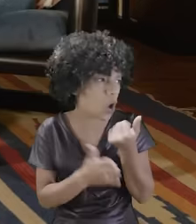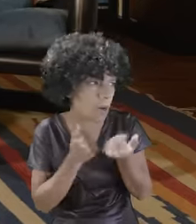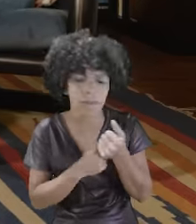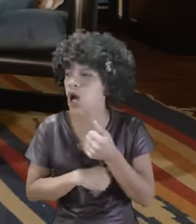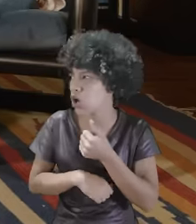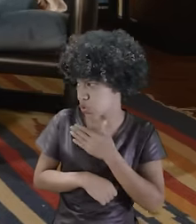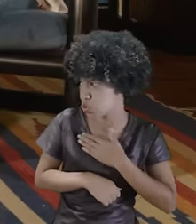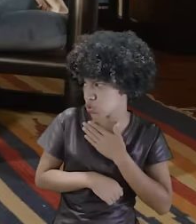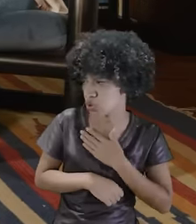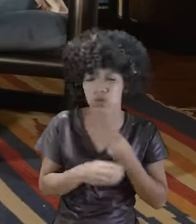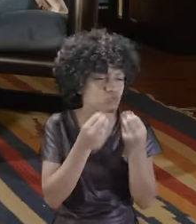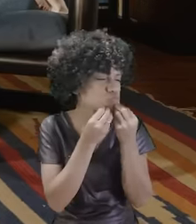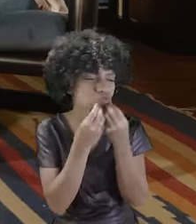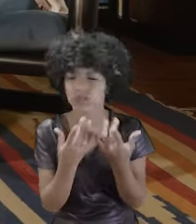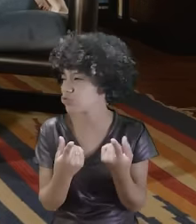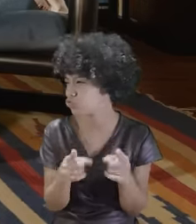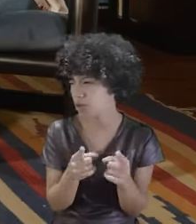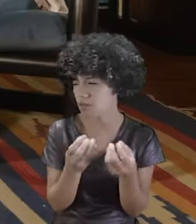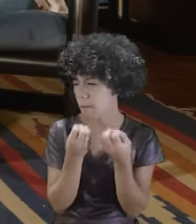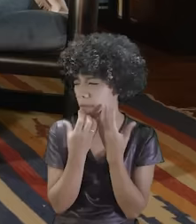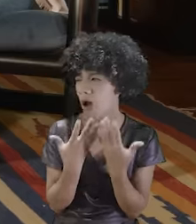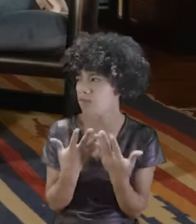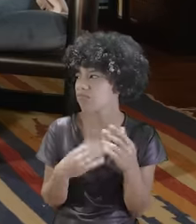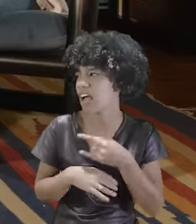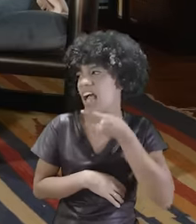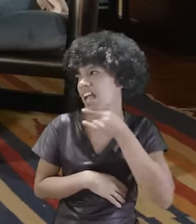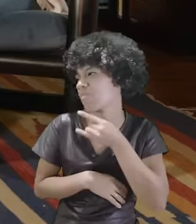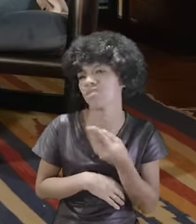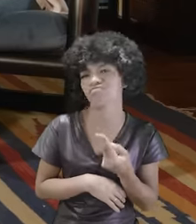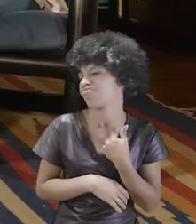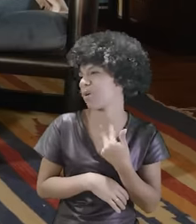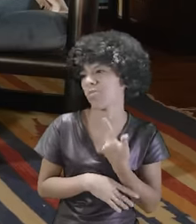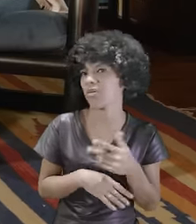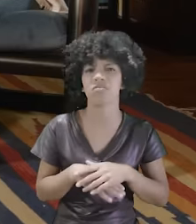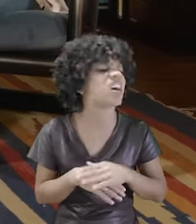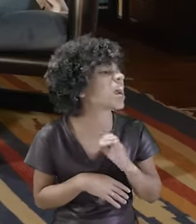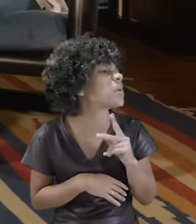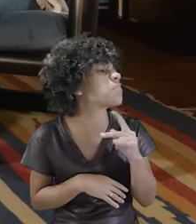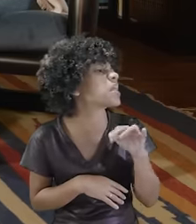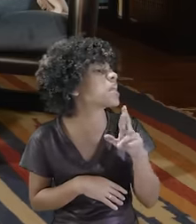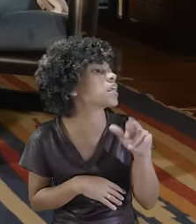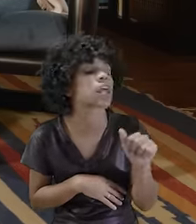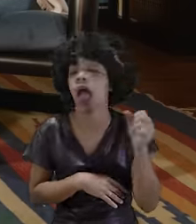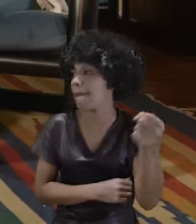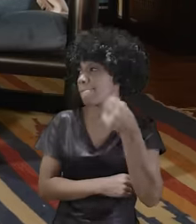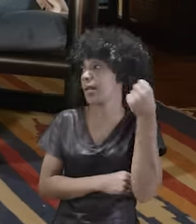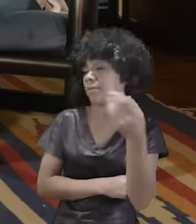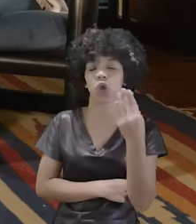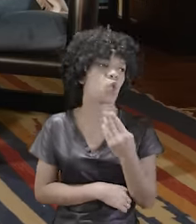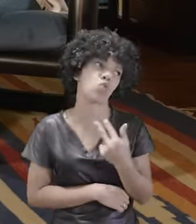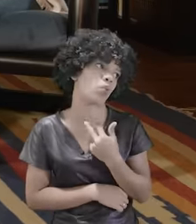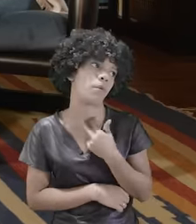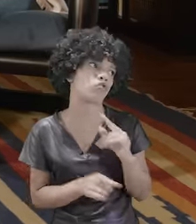comeu encostou churrasquinho bom caipirinha não dá para falar porque eu não pode não é isto caracteriza uma bebida alcoólica